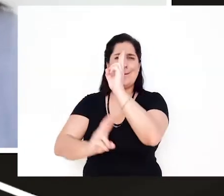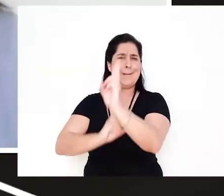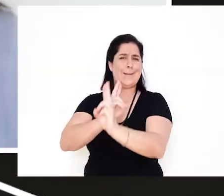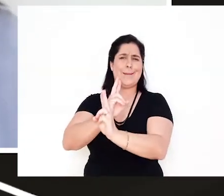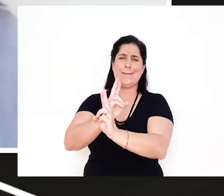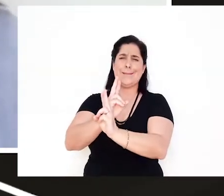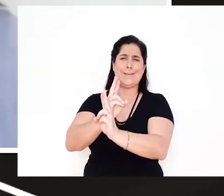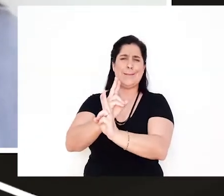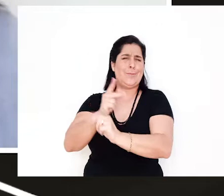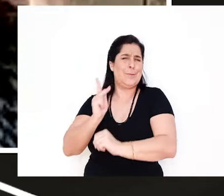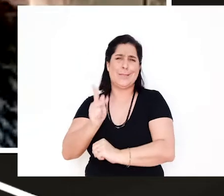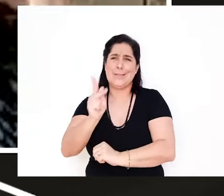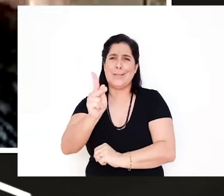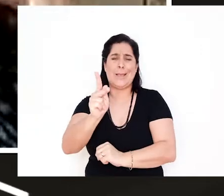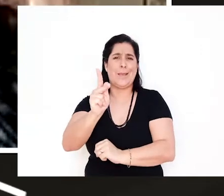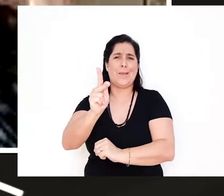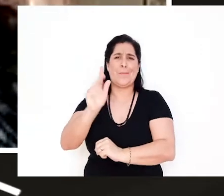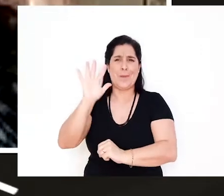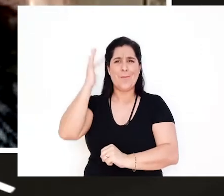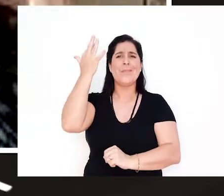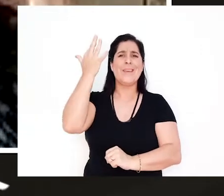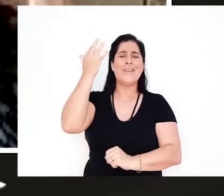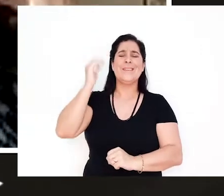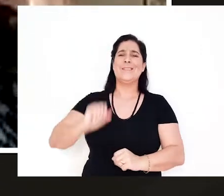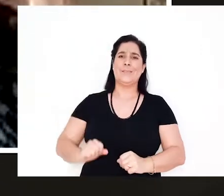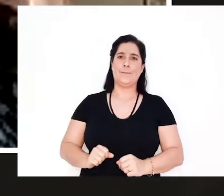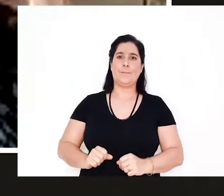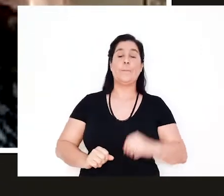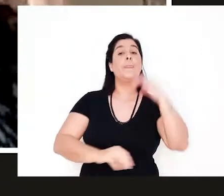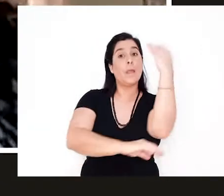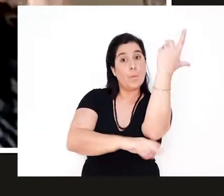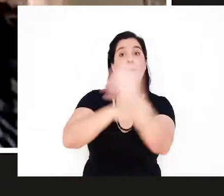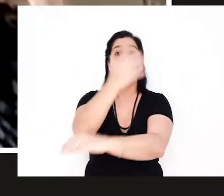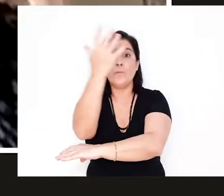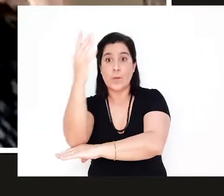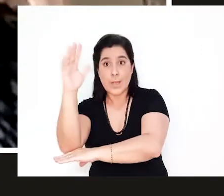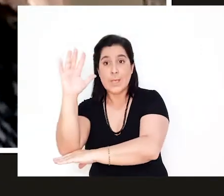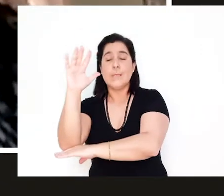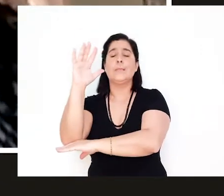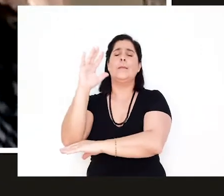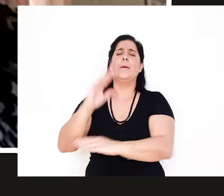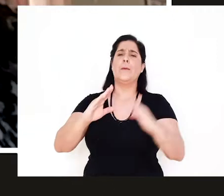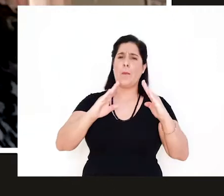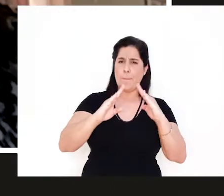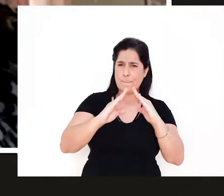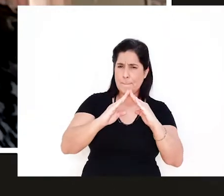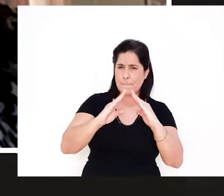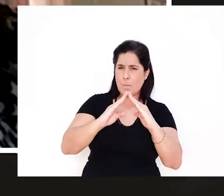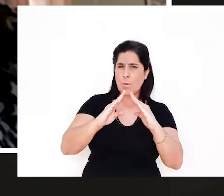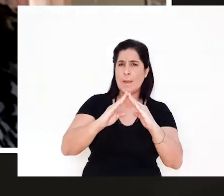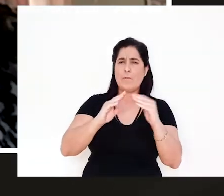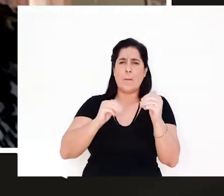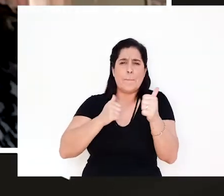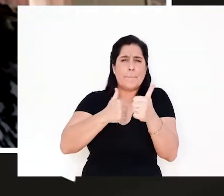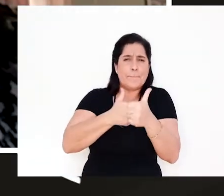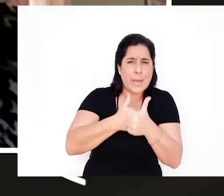vem desde sempre. Uma floresta, a gente habitava essa parte na margem do Rio Jaru, salvo engano, afluente